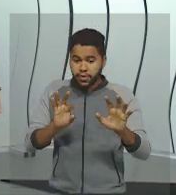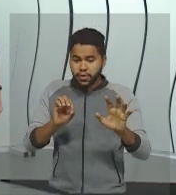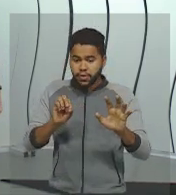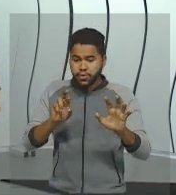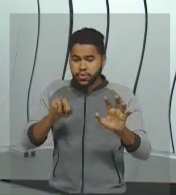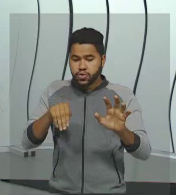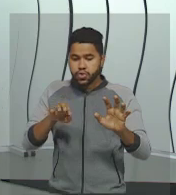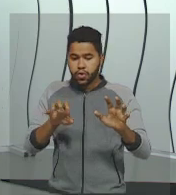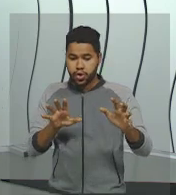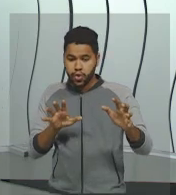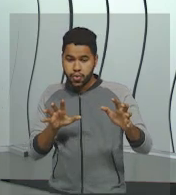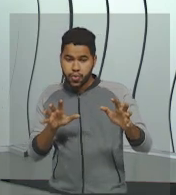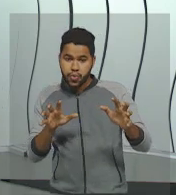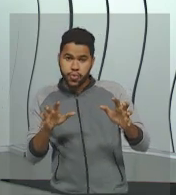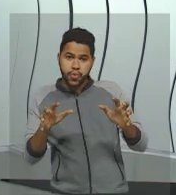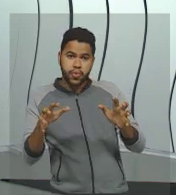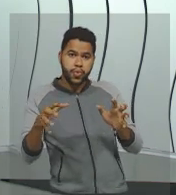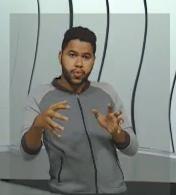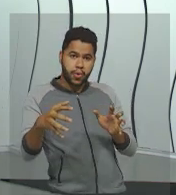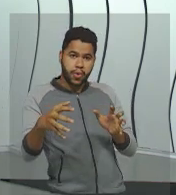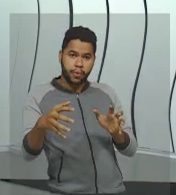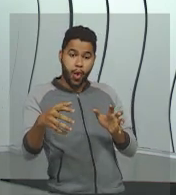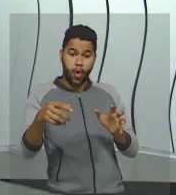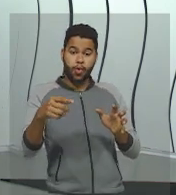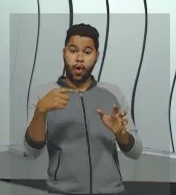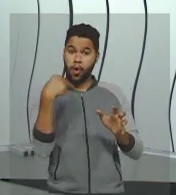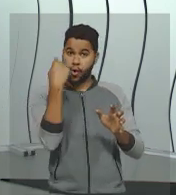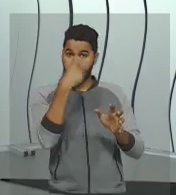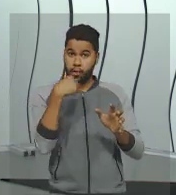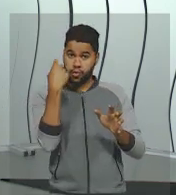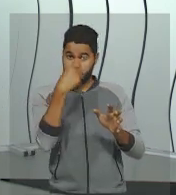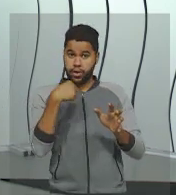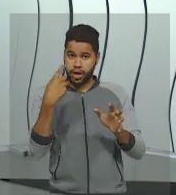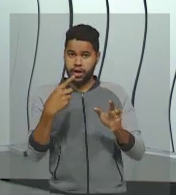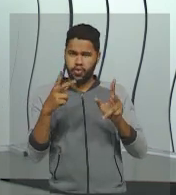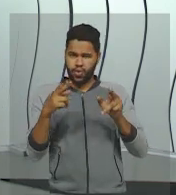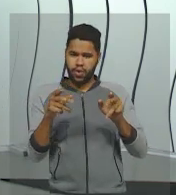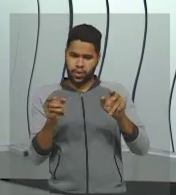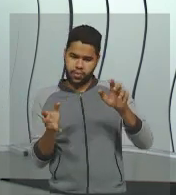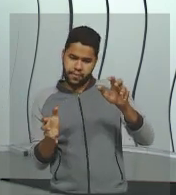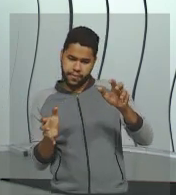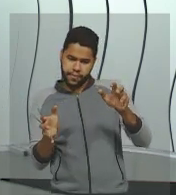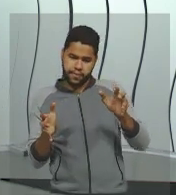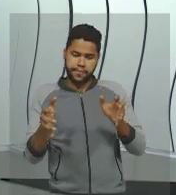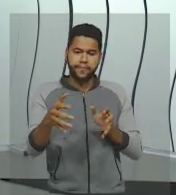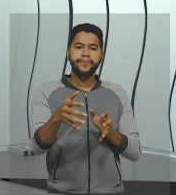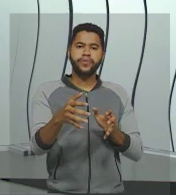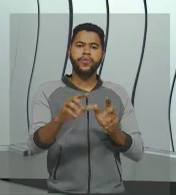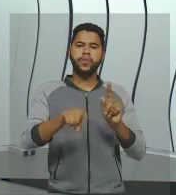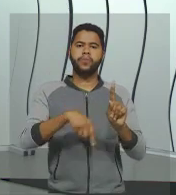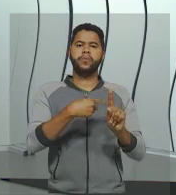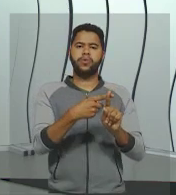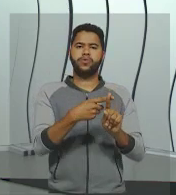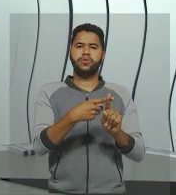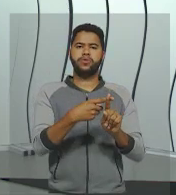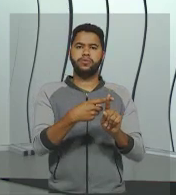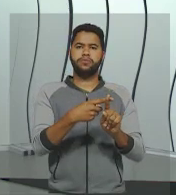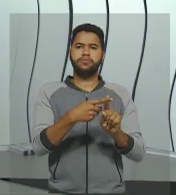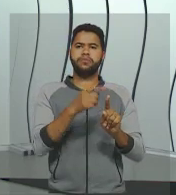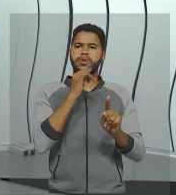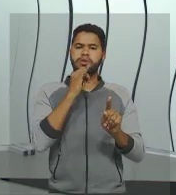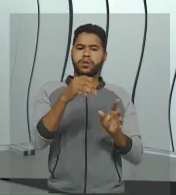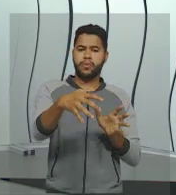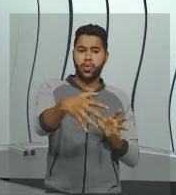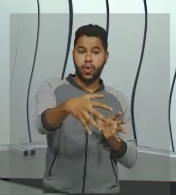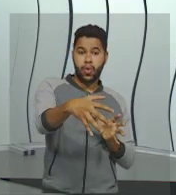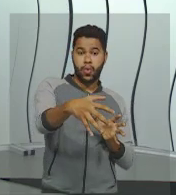giro deste corpo for no sentido horário, vamos dizer que esse torque é positivo. Agora, se